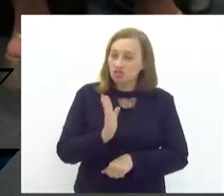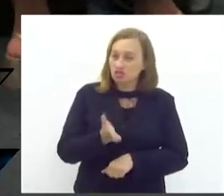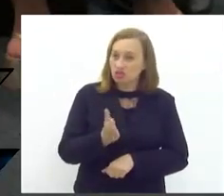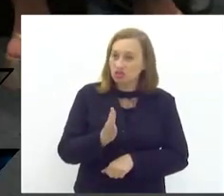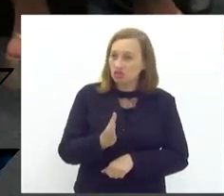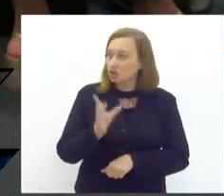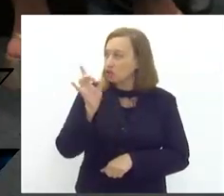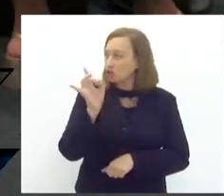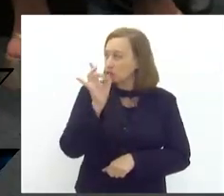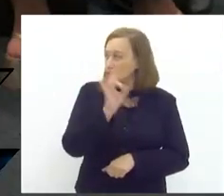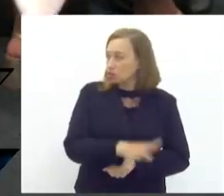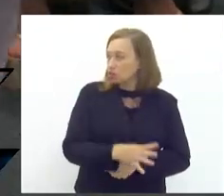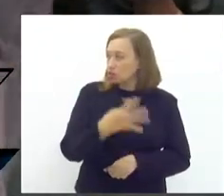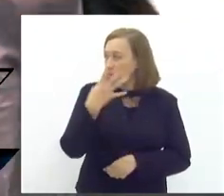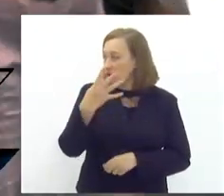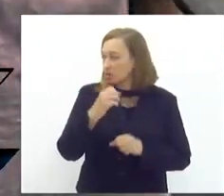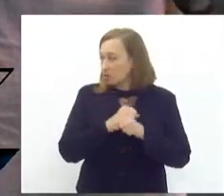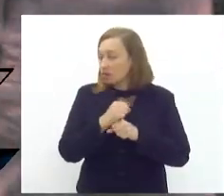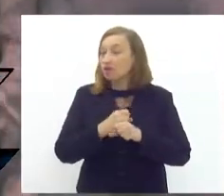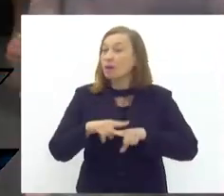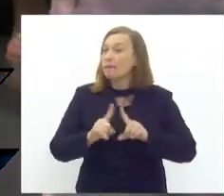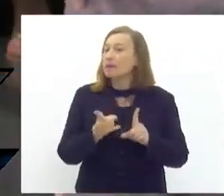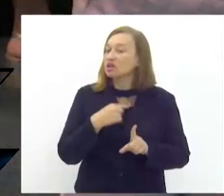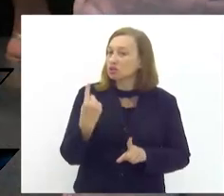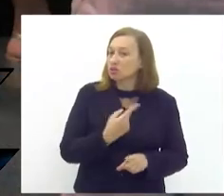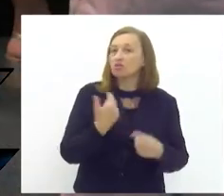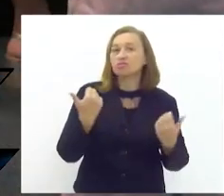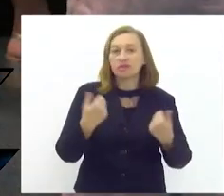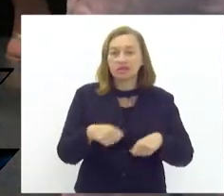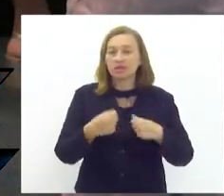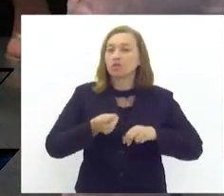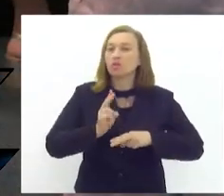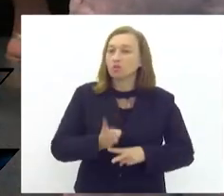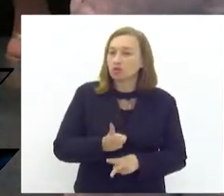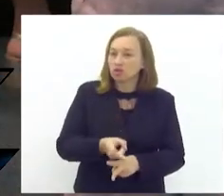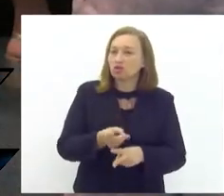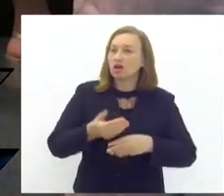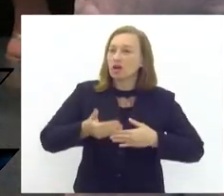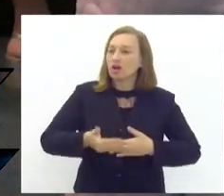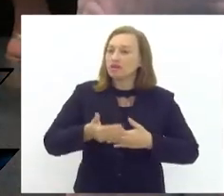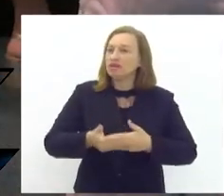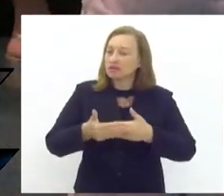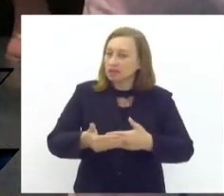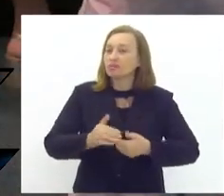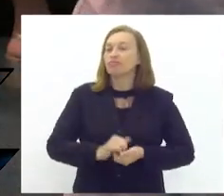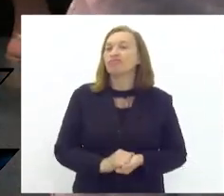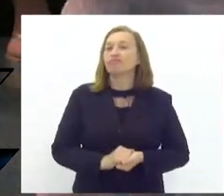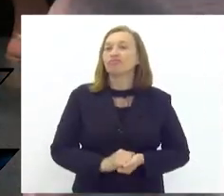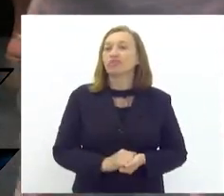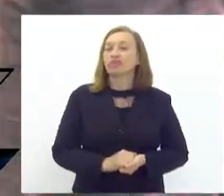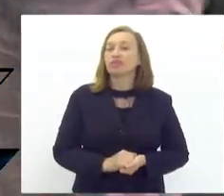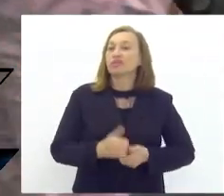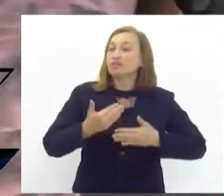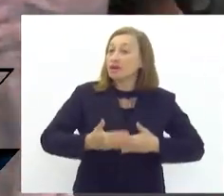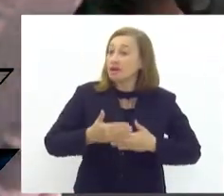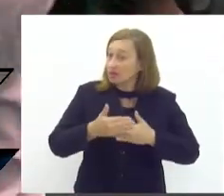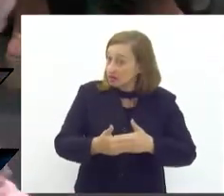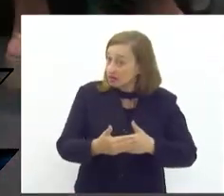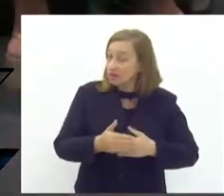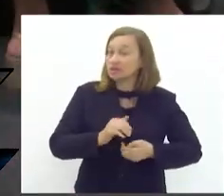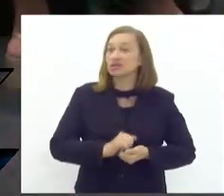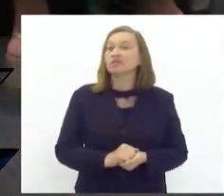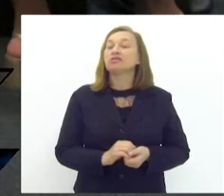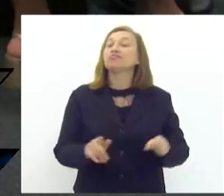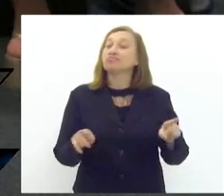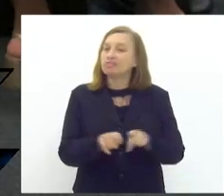nos últimos quatro anos mas nós precisamos continuar avançando e este avanço passa